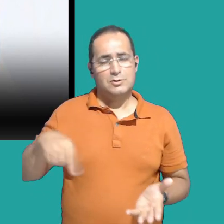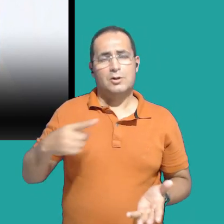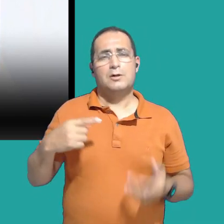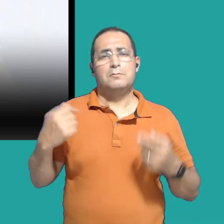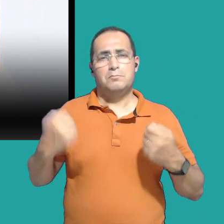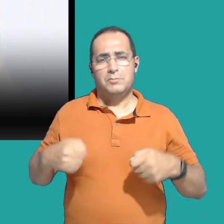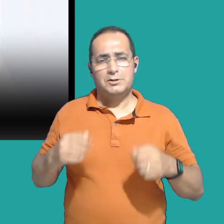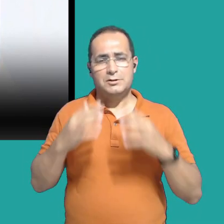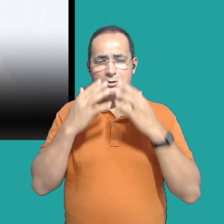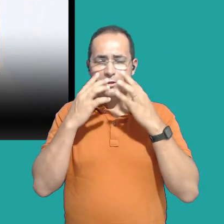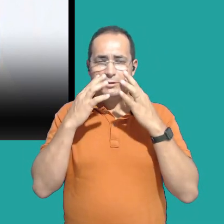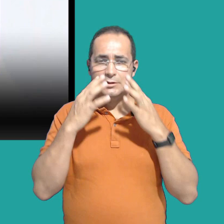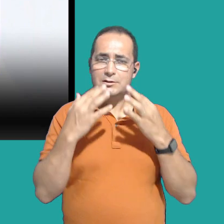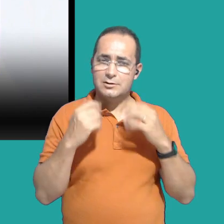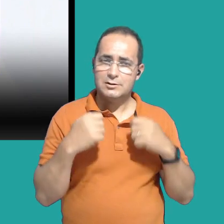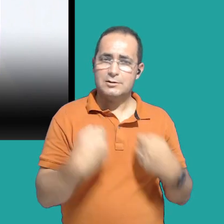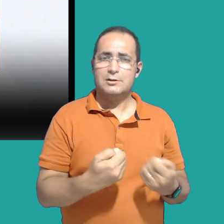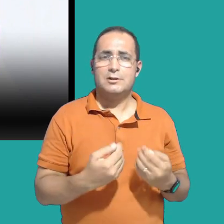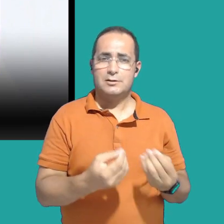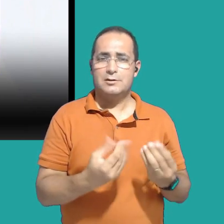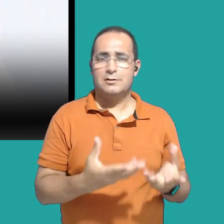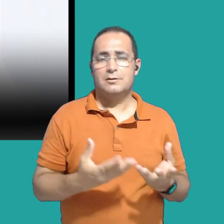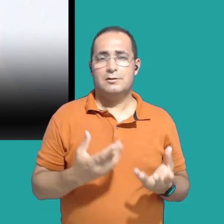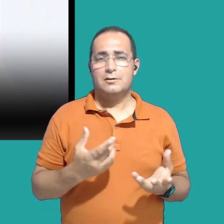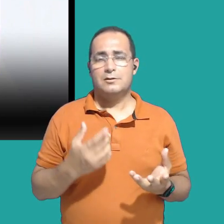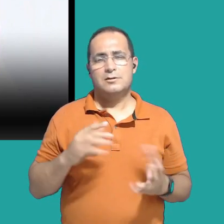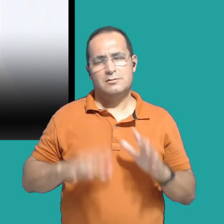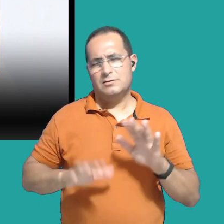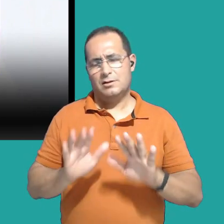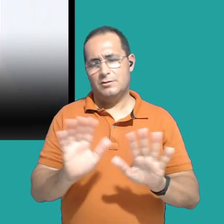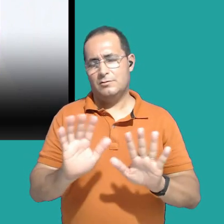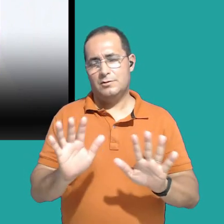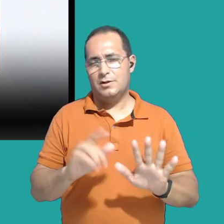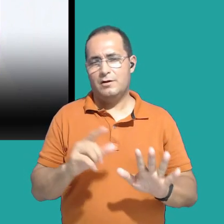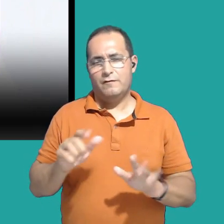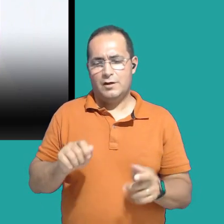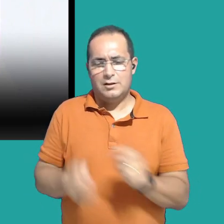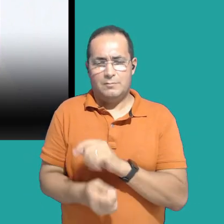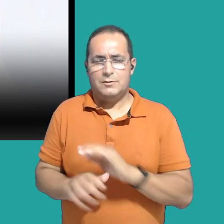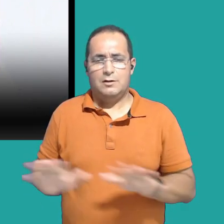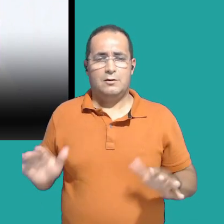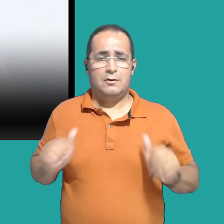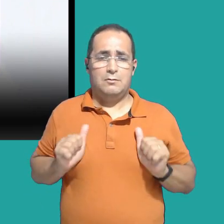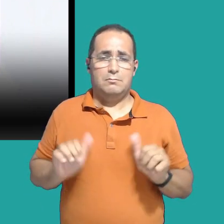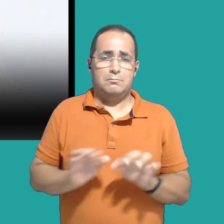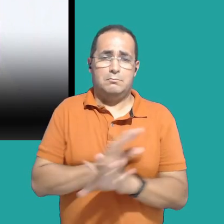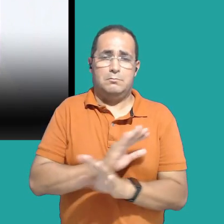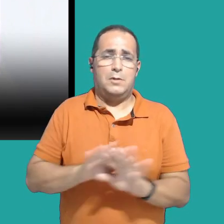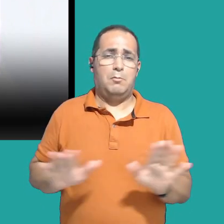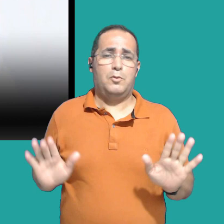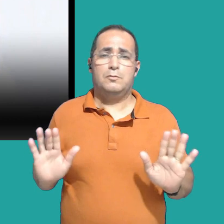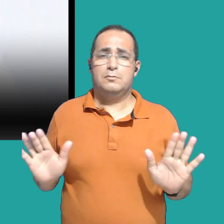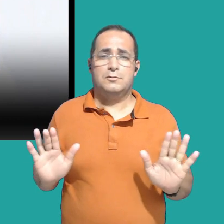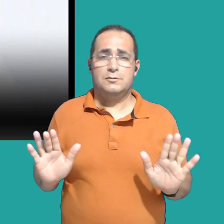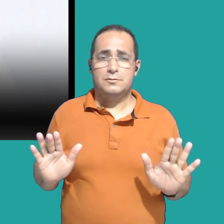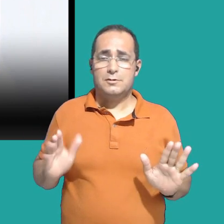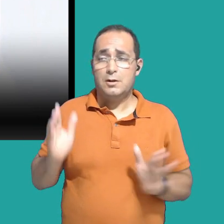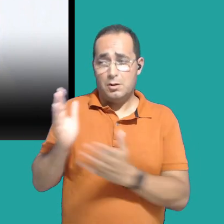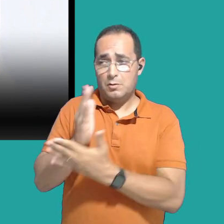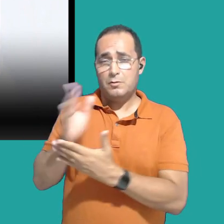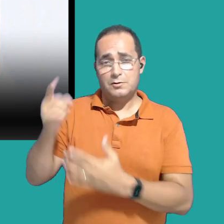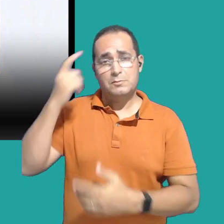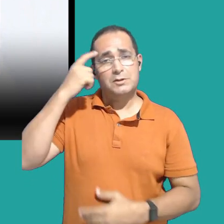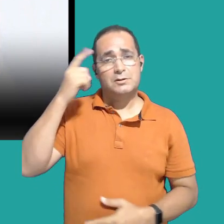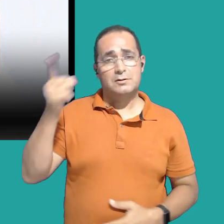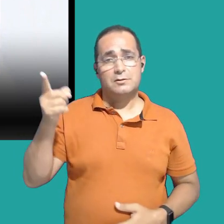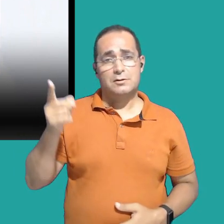E a gente precisa dar também essas possibilidades, porque tem gente que diz assim, não, eu vou adaptar um material e pronto, eu fiz a minha